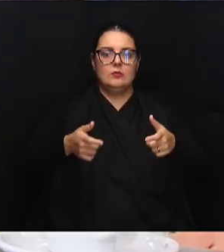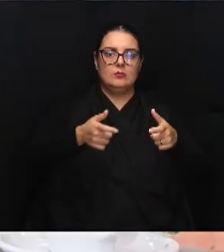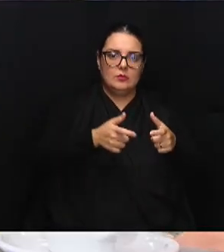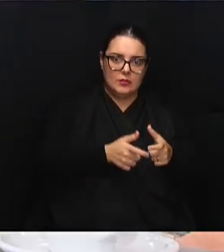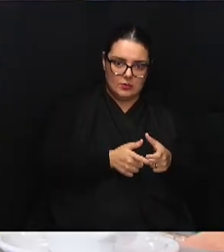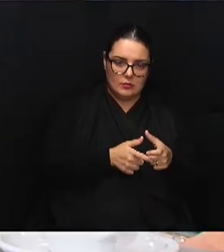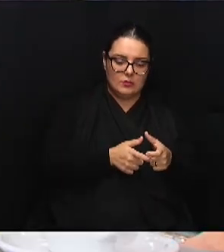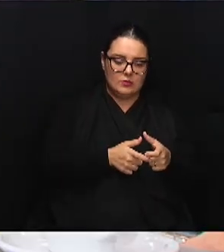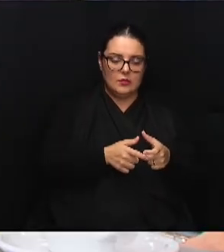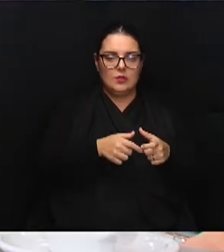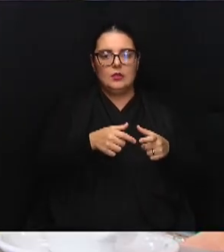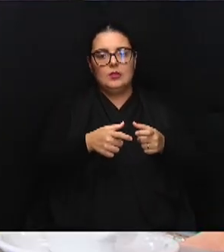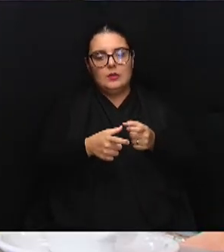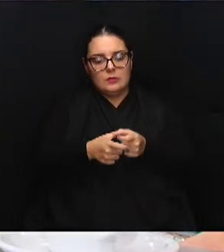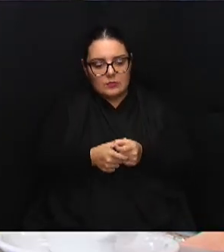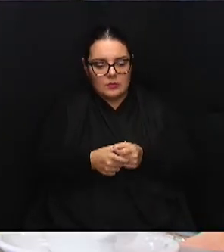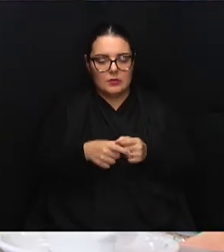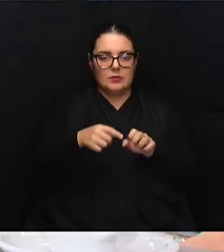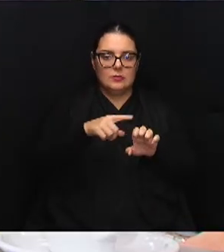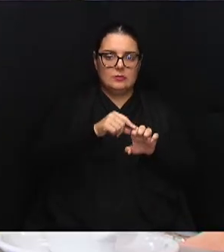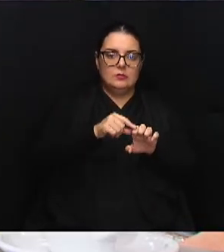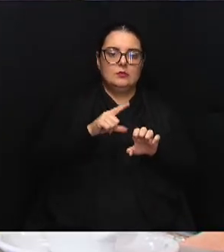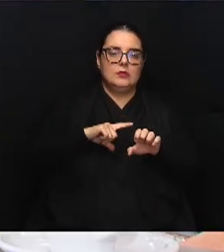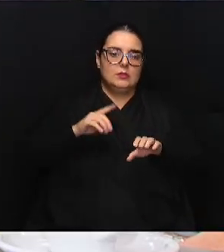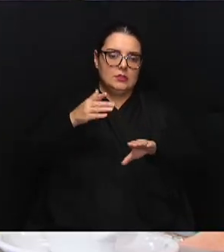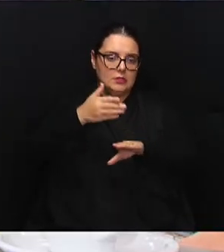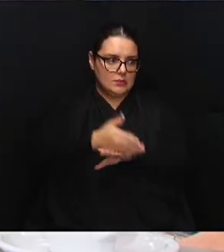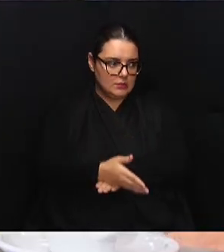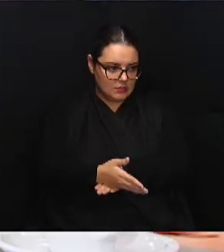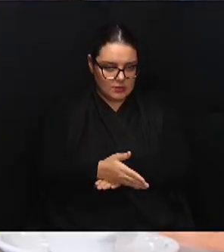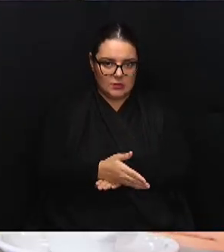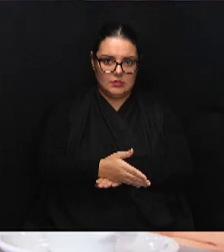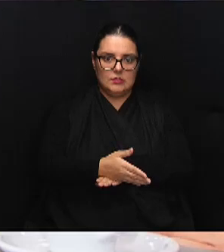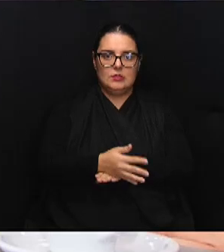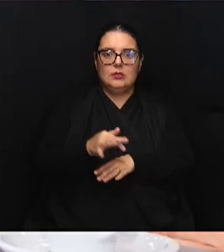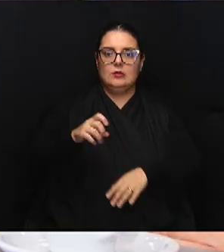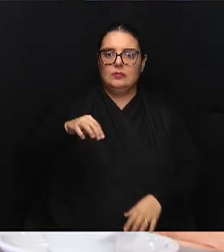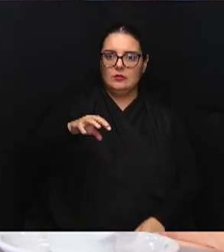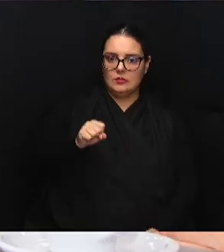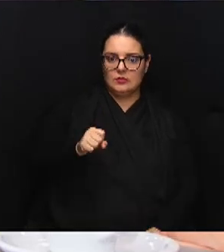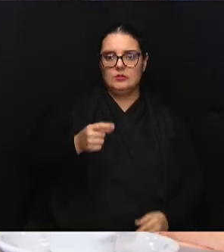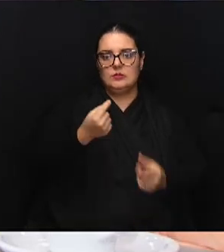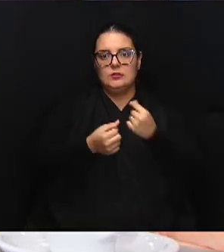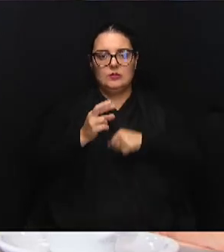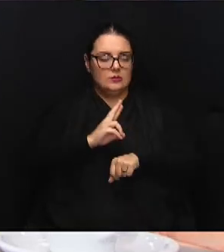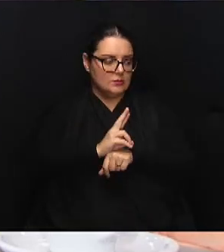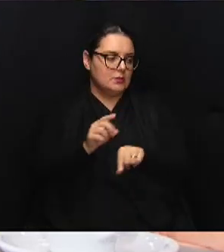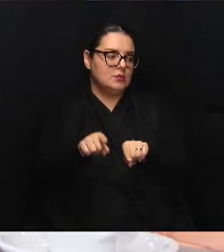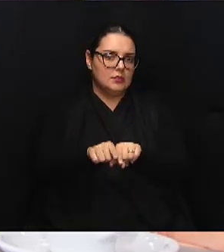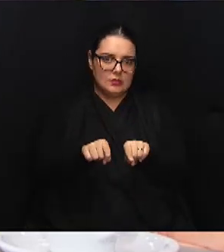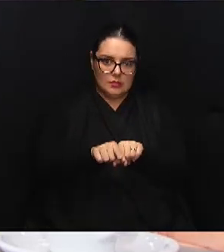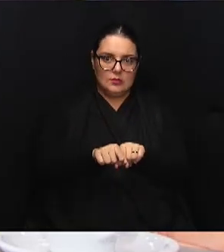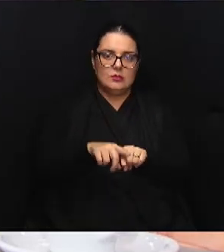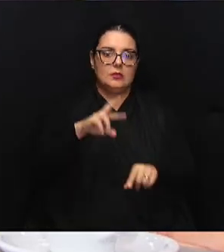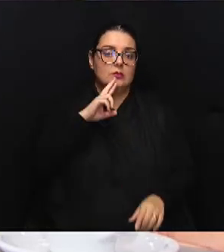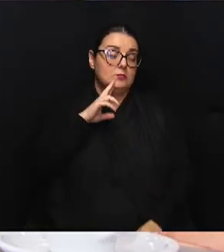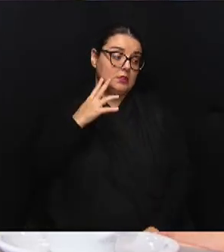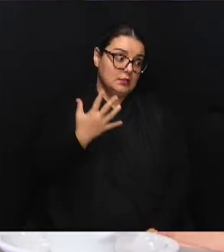e microempreendedores, né, para ter acesso a fontes de recurso, inclusive para